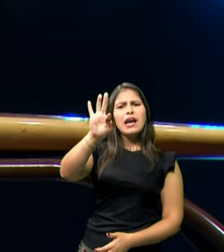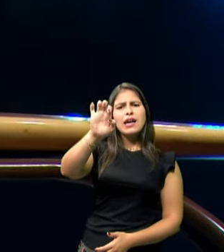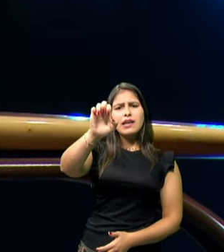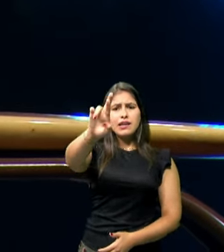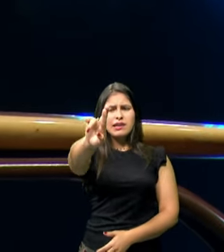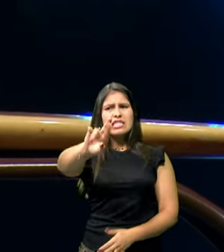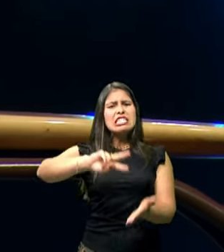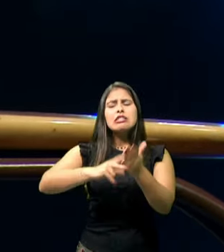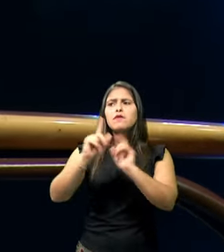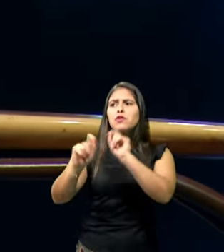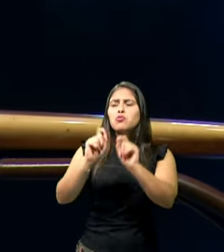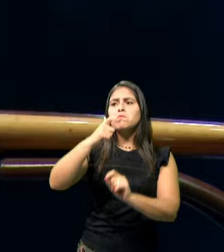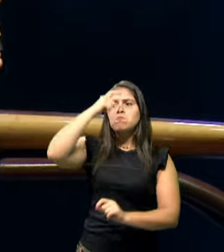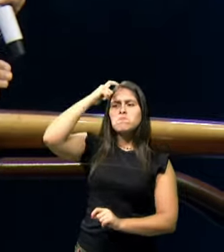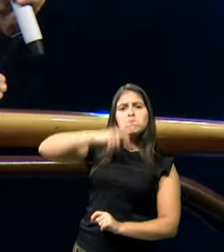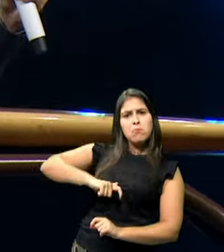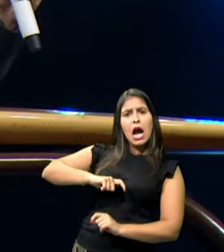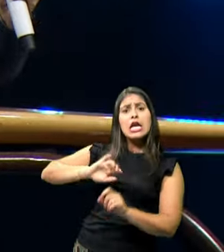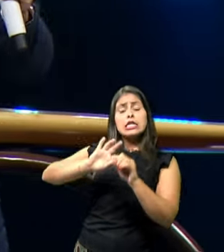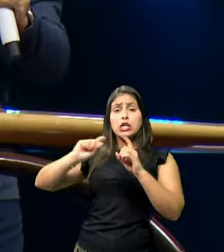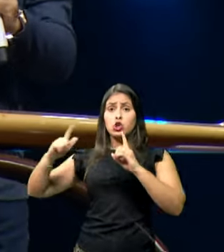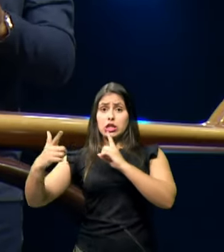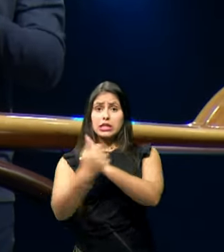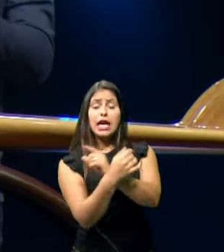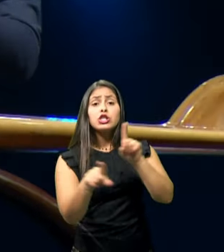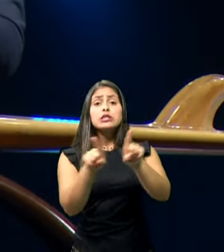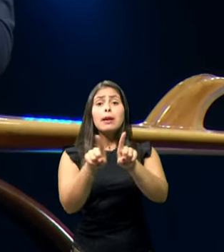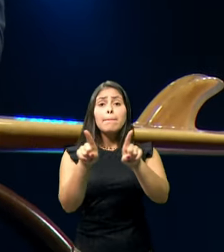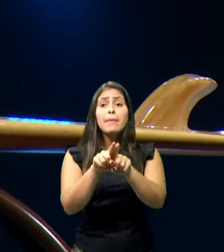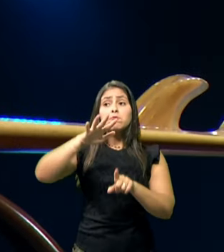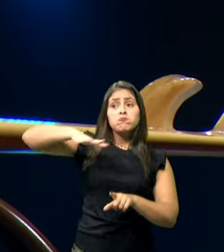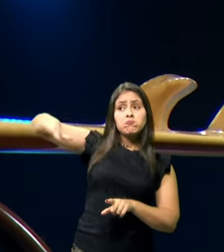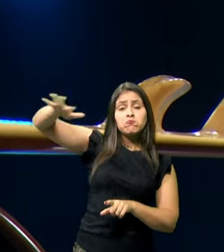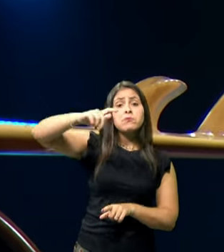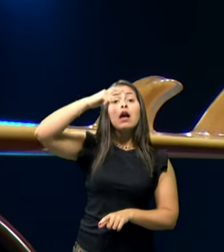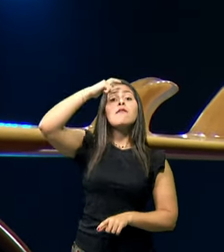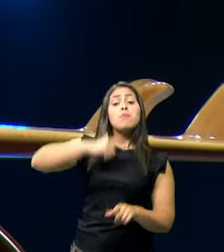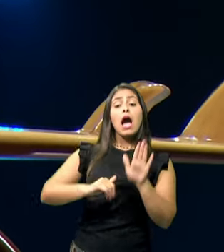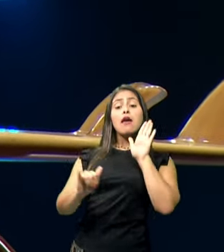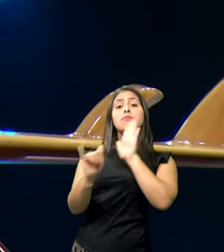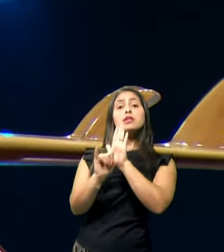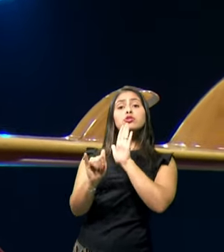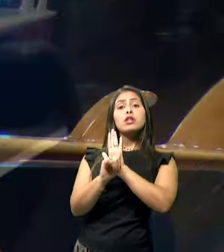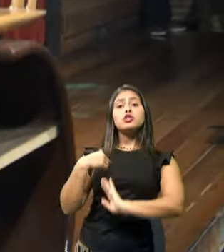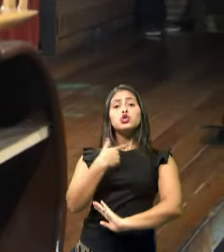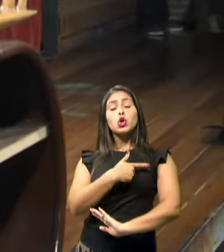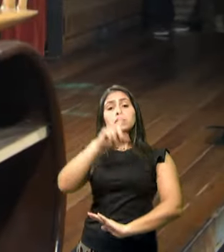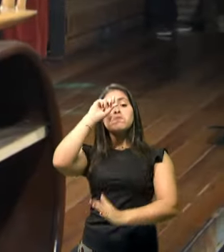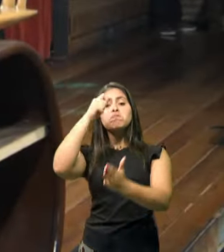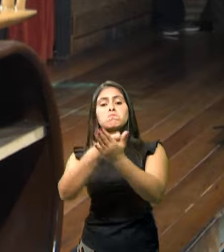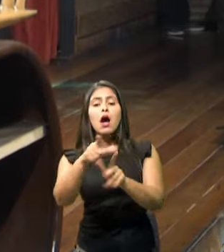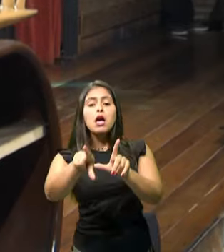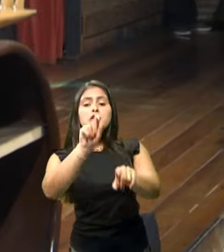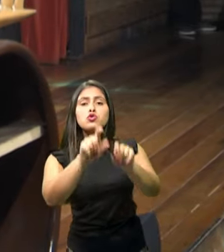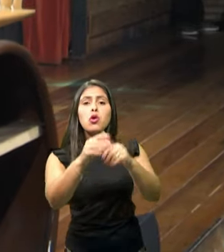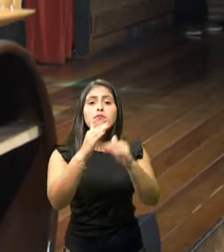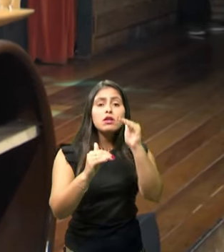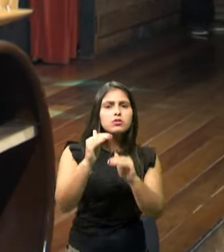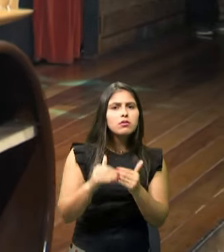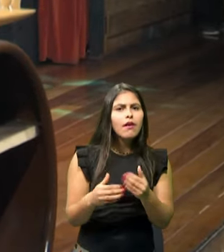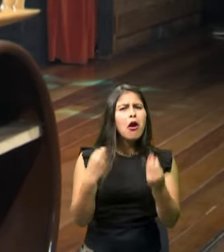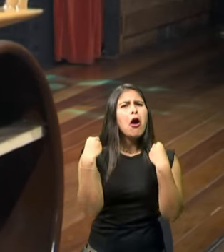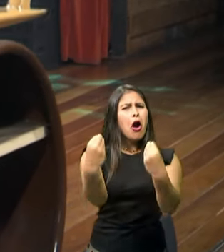de atributos morais, intelectuais e espirituais que nos definem como pessoa e determinam nossas escolhas e atitudes. Como é que você vai